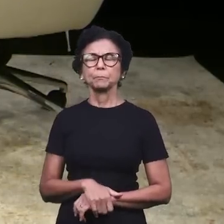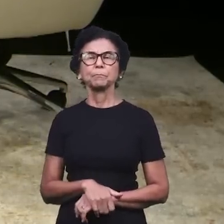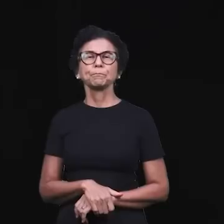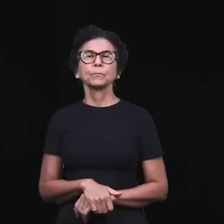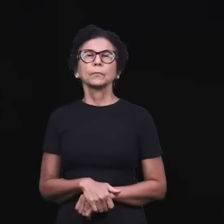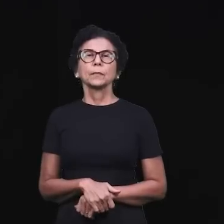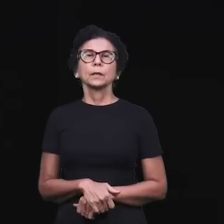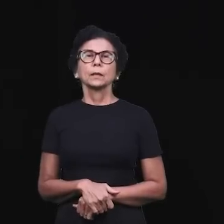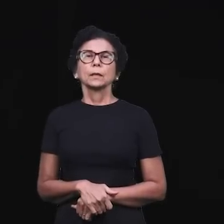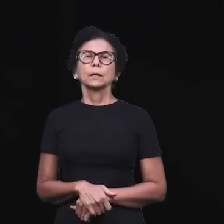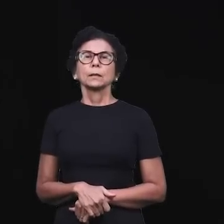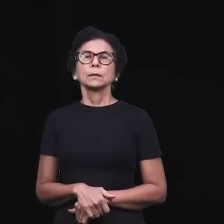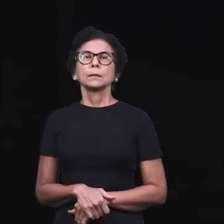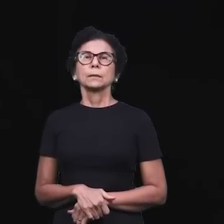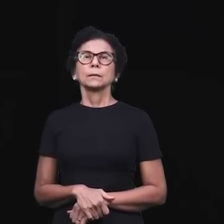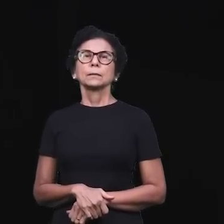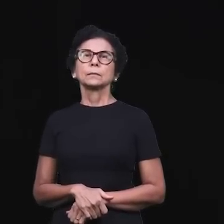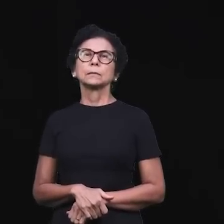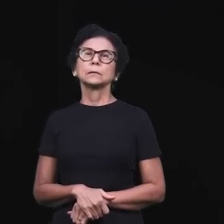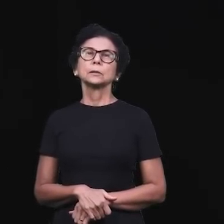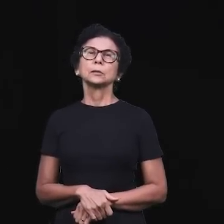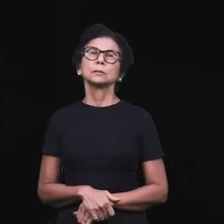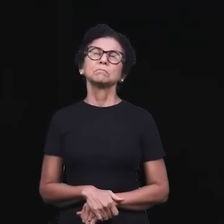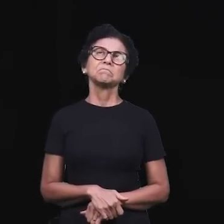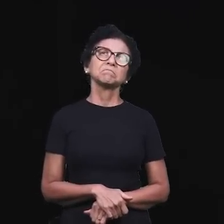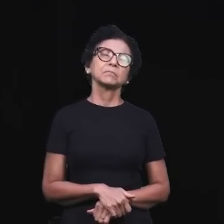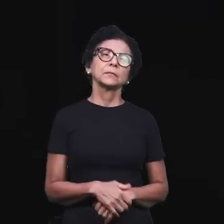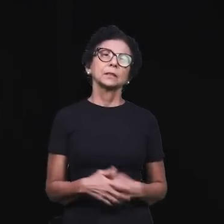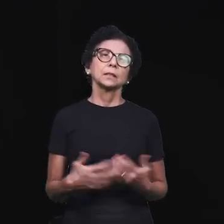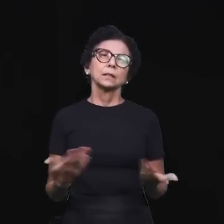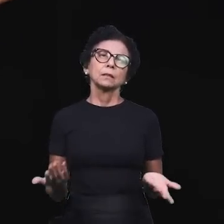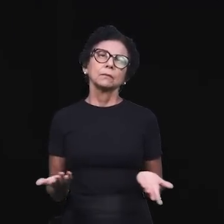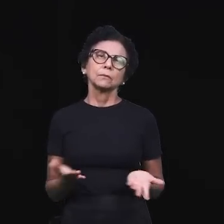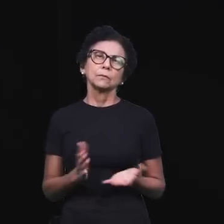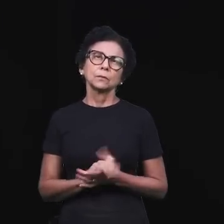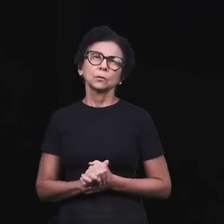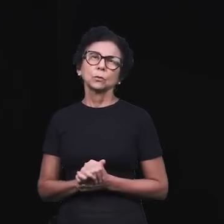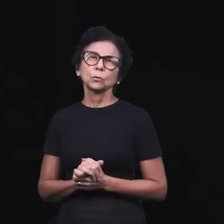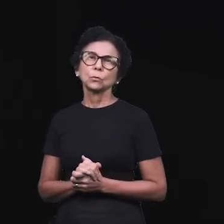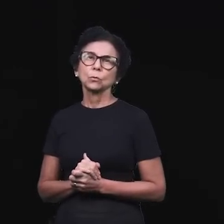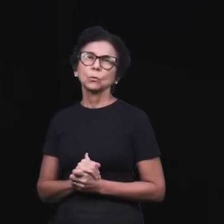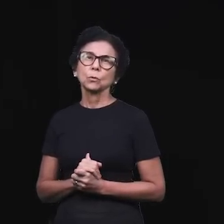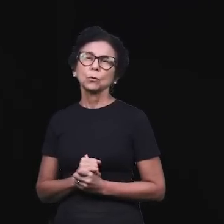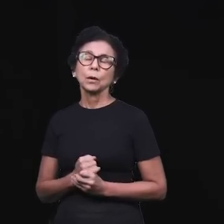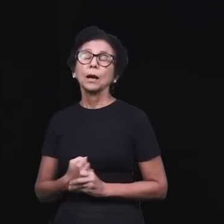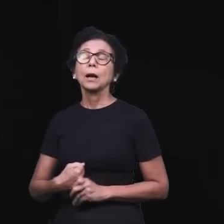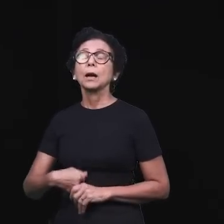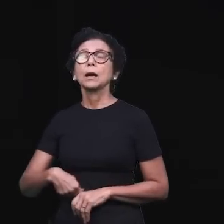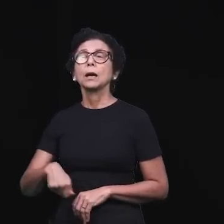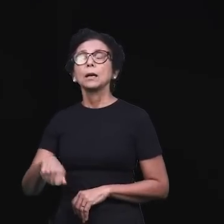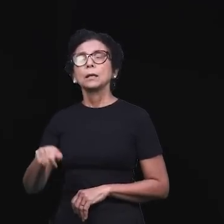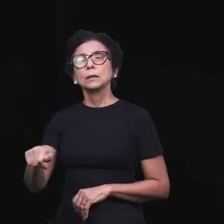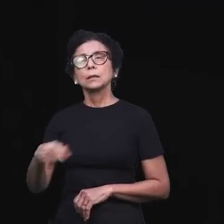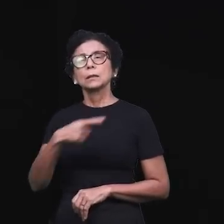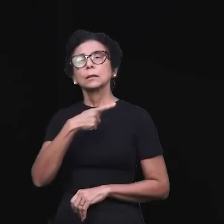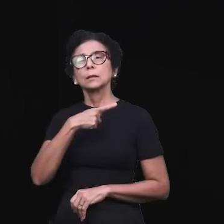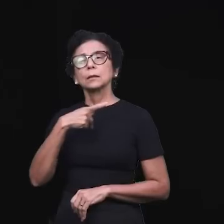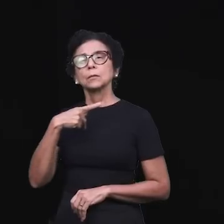Era cuidado, ficou mais na dependência do pastor Telmo Aragão, que já é falecido. Ele tinha verdadeira paixão por